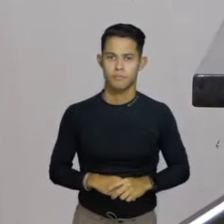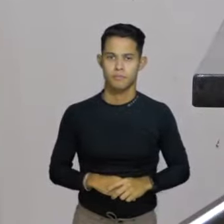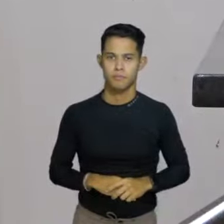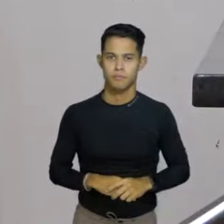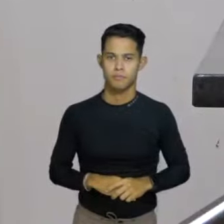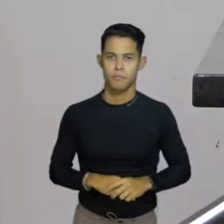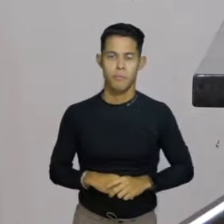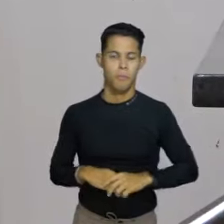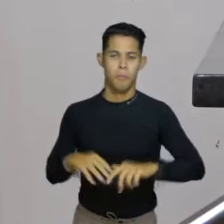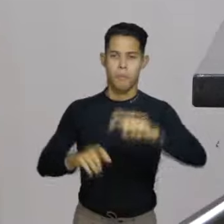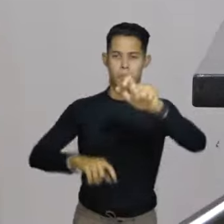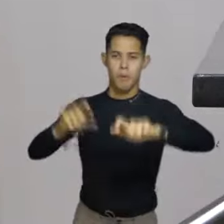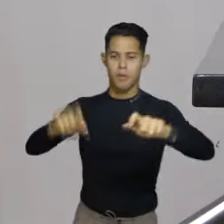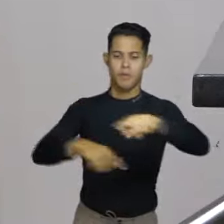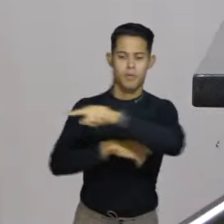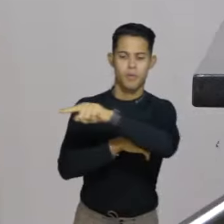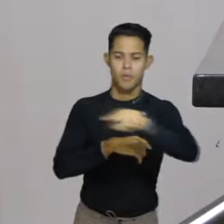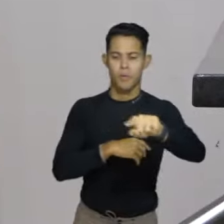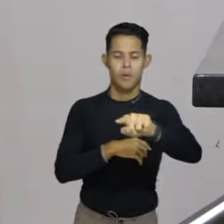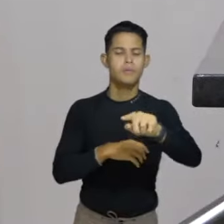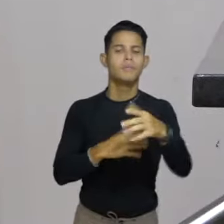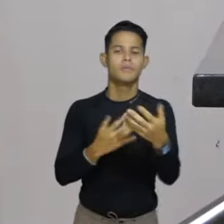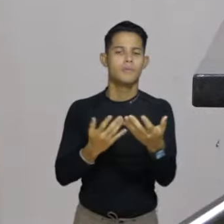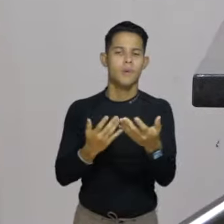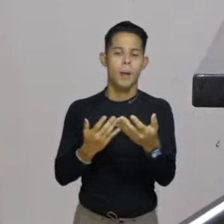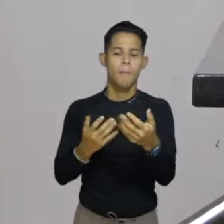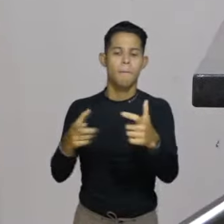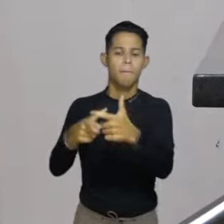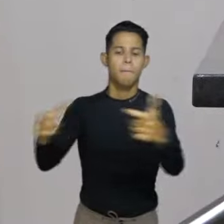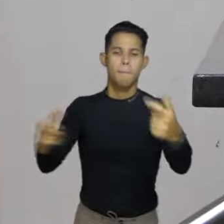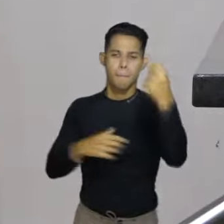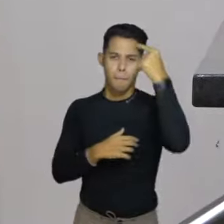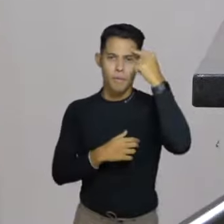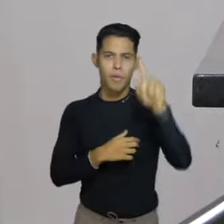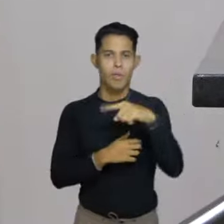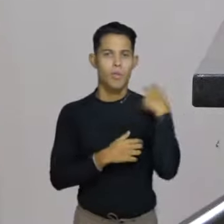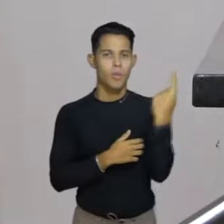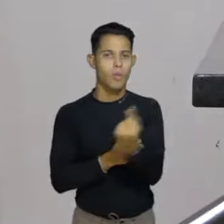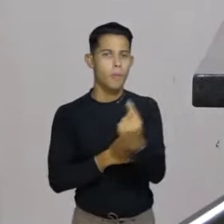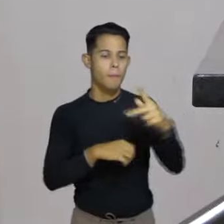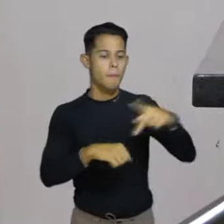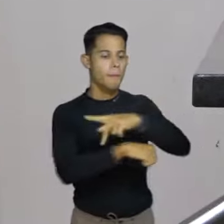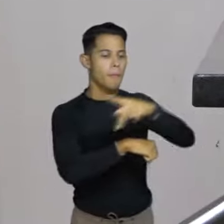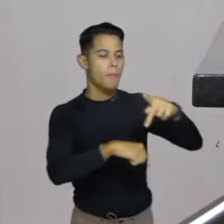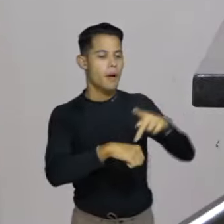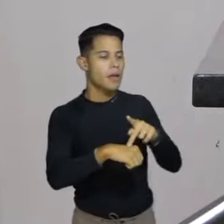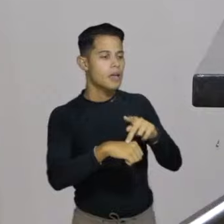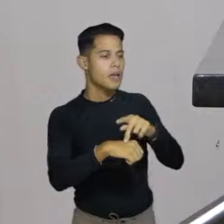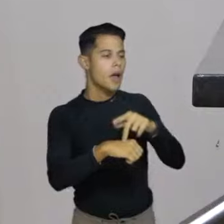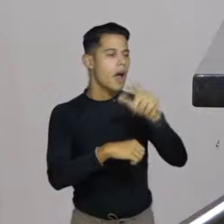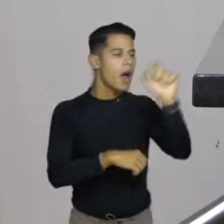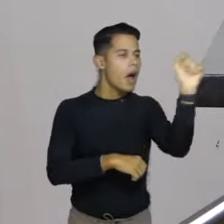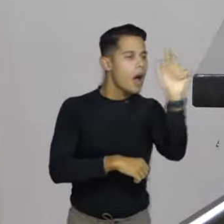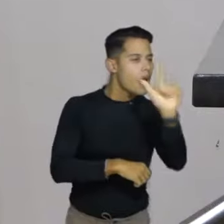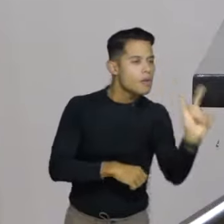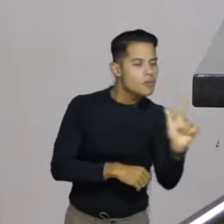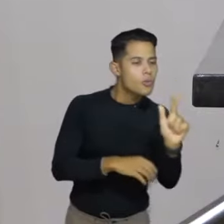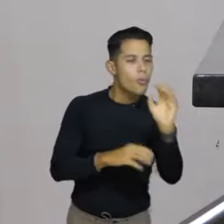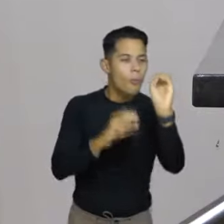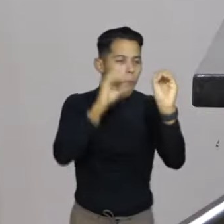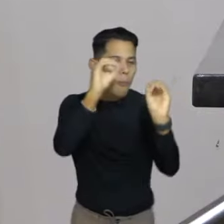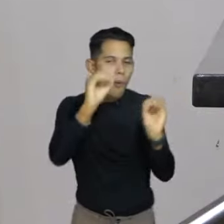alienados Nós estamos num país azul com bolinhas cor de-rosa Tá tudo bem Tá